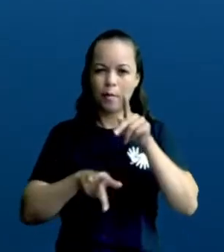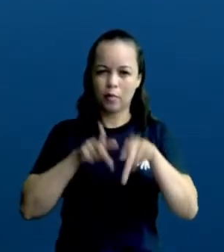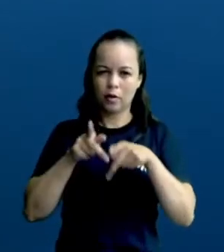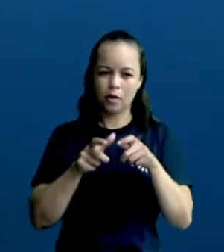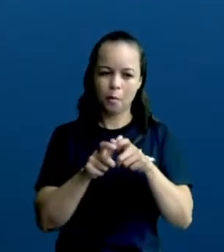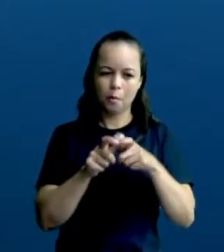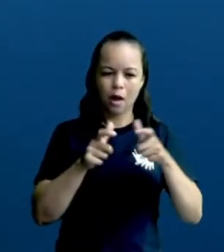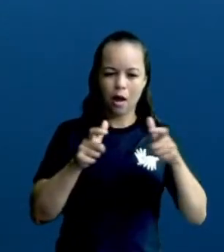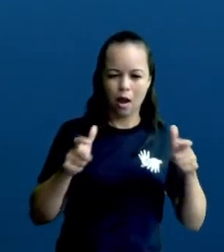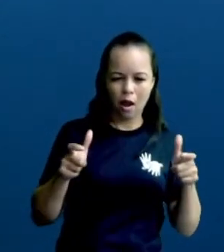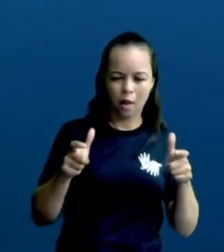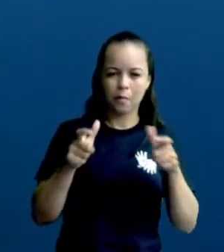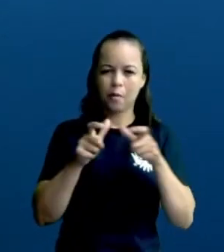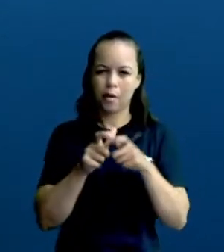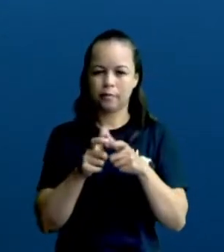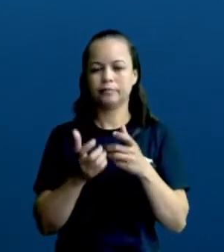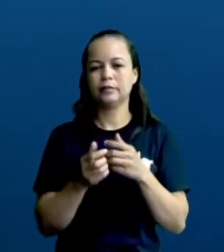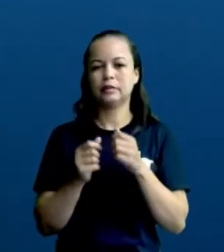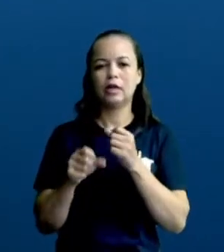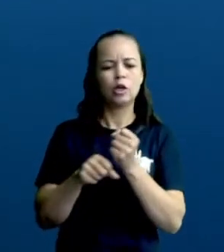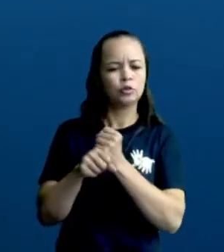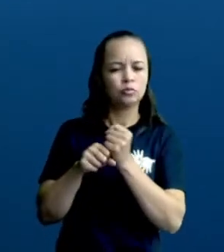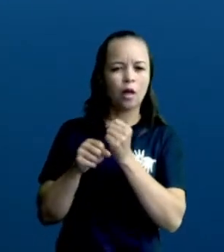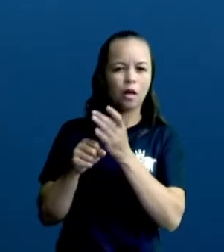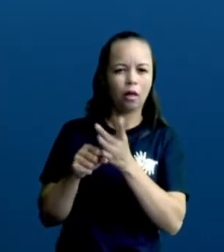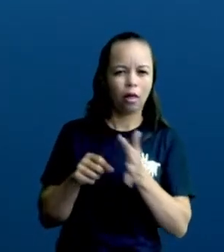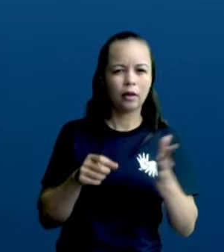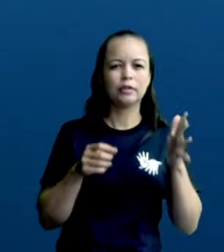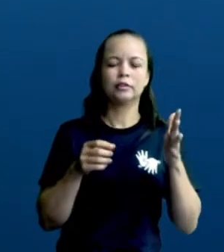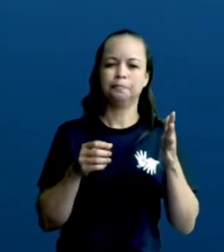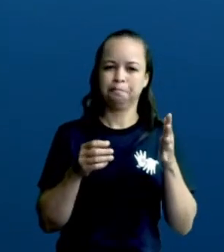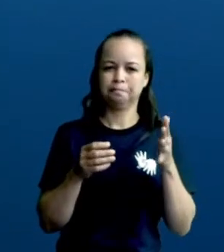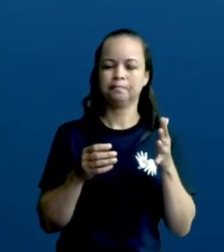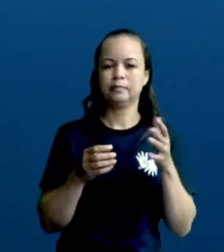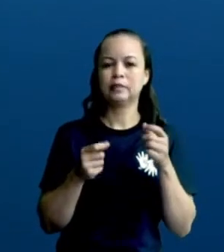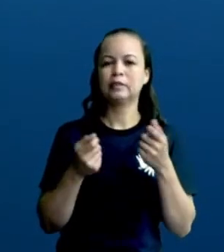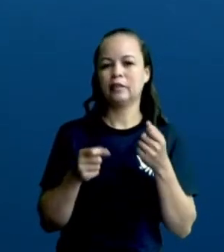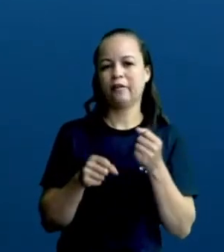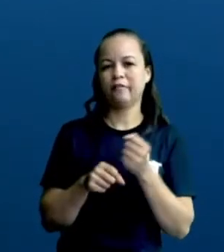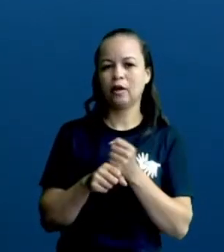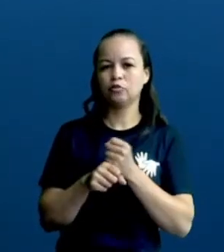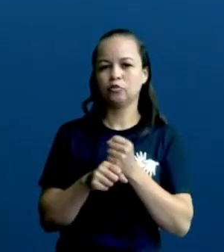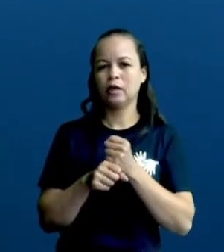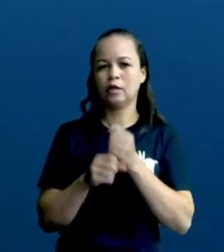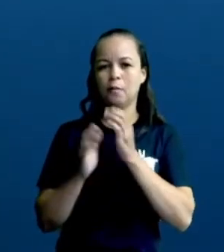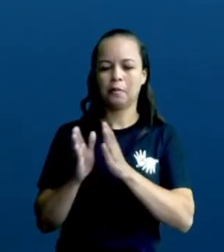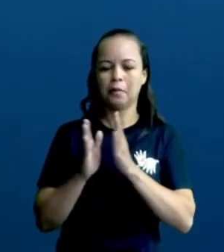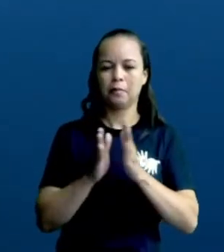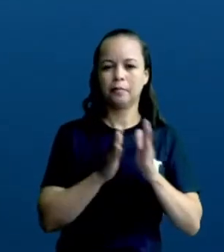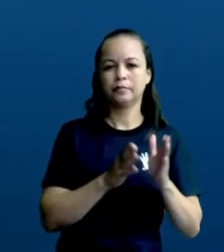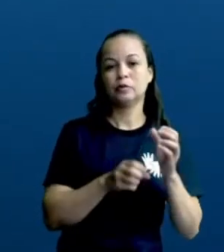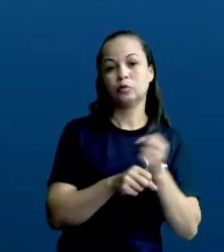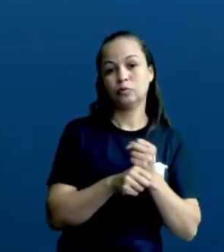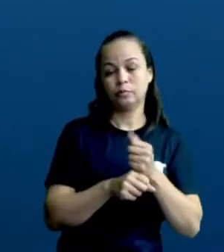Então, no decorrer desses anos, em intervalos de anos, tá certo? De